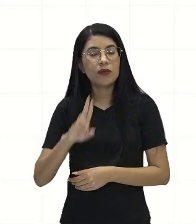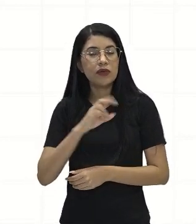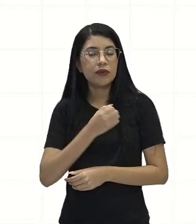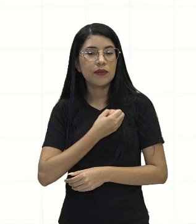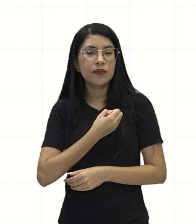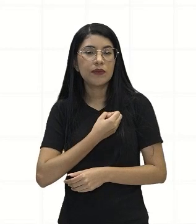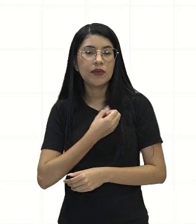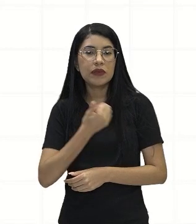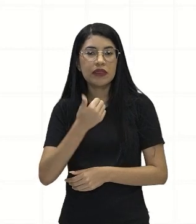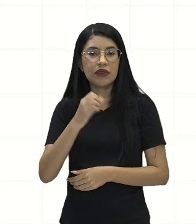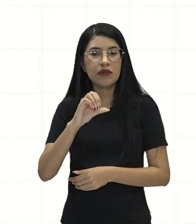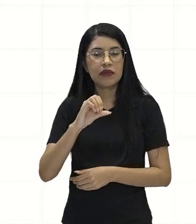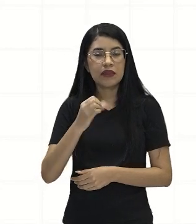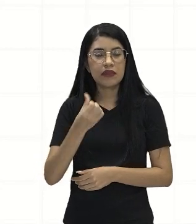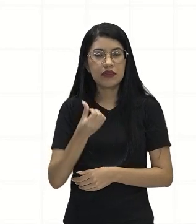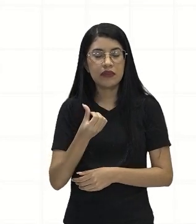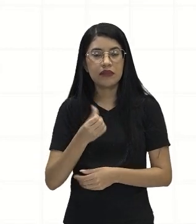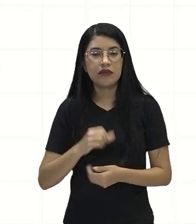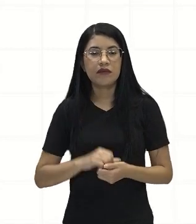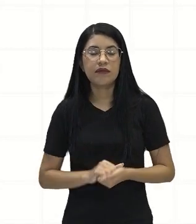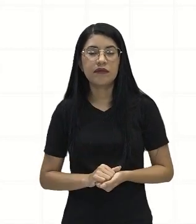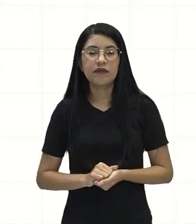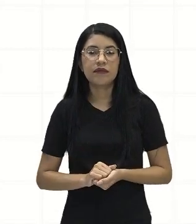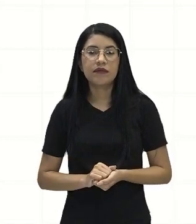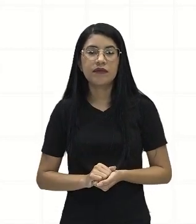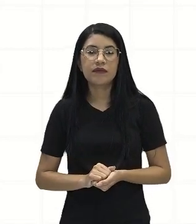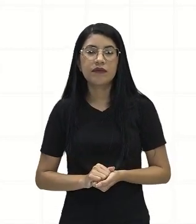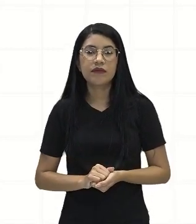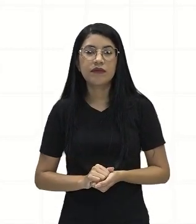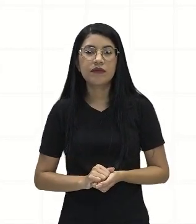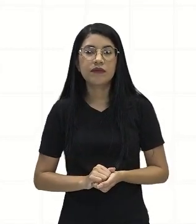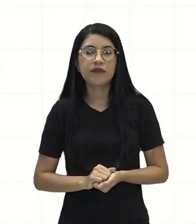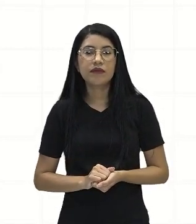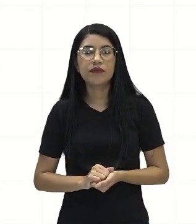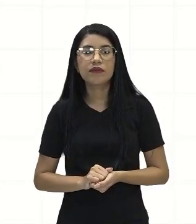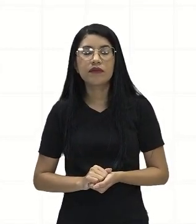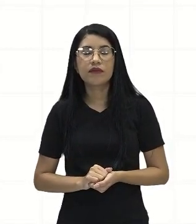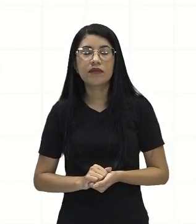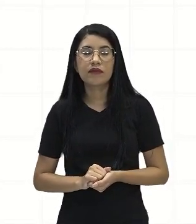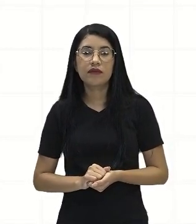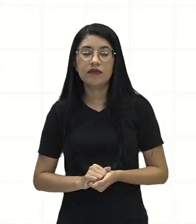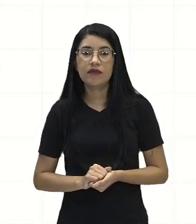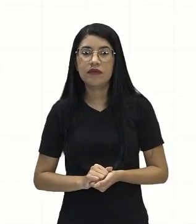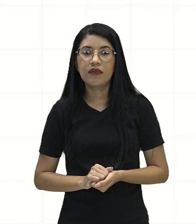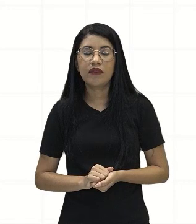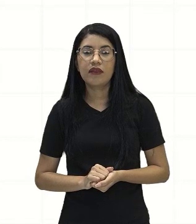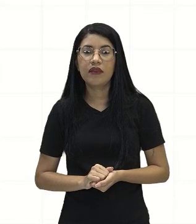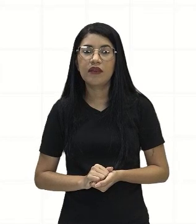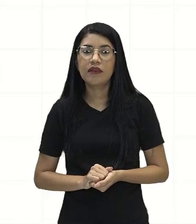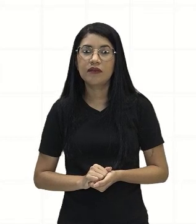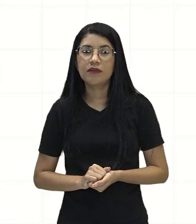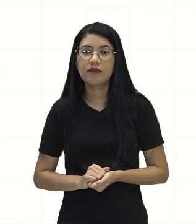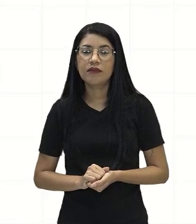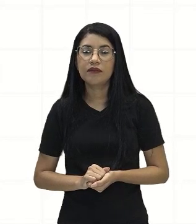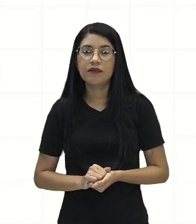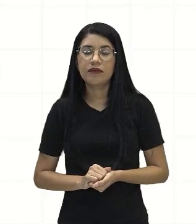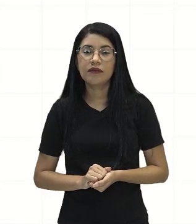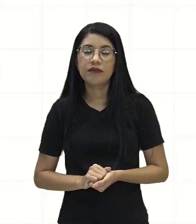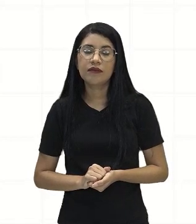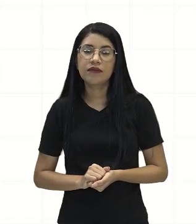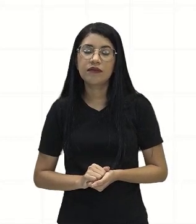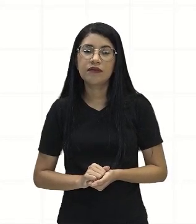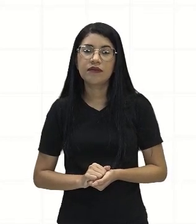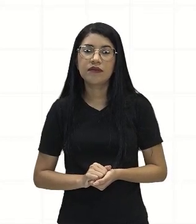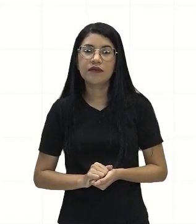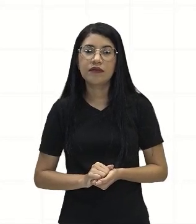certo? Vamos continuar fazendo essa continha. Então, para fazer essa continha, eu vou pegar aqui e vou